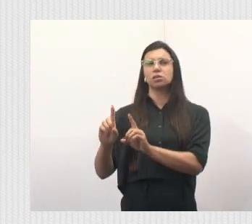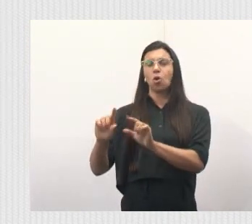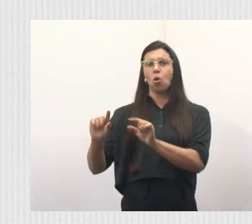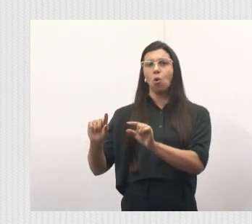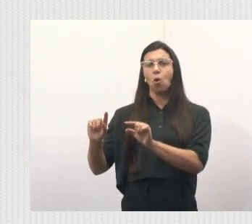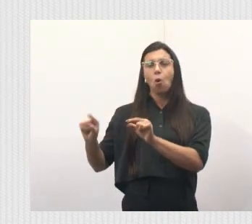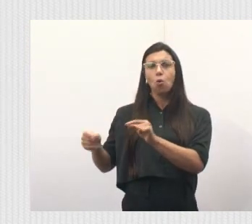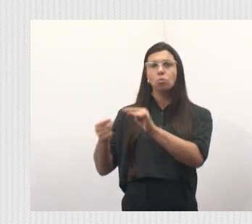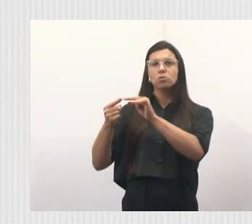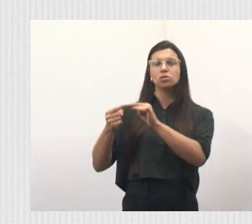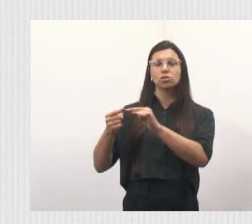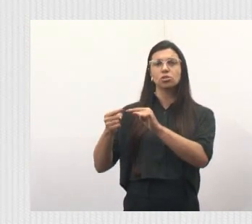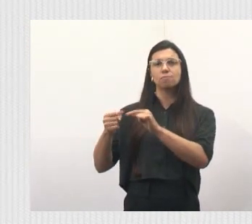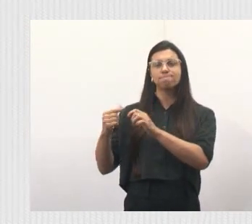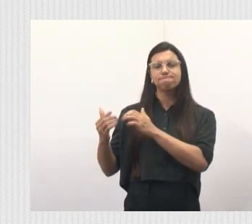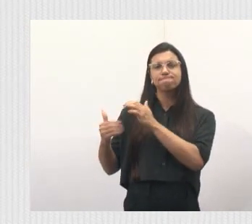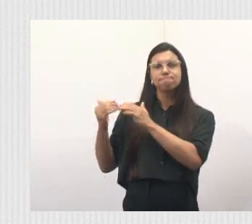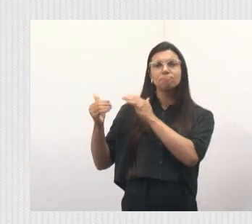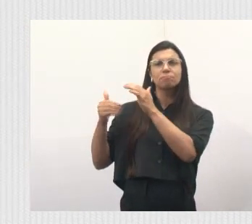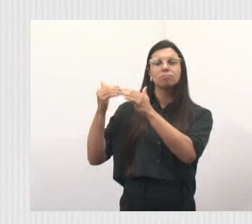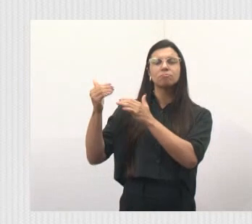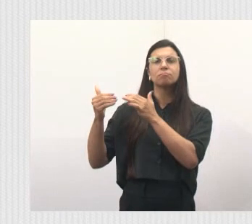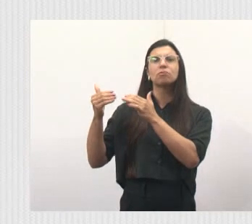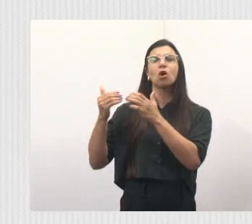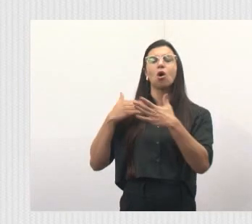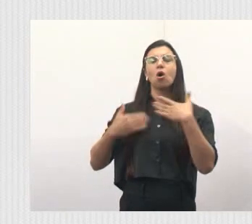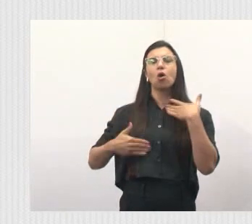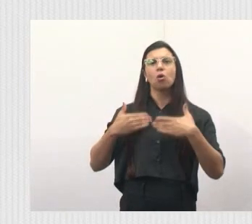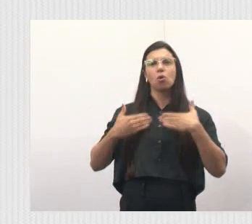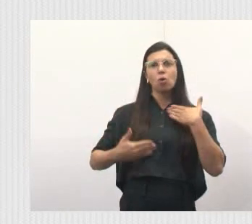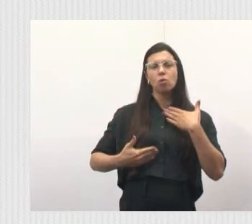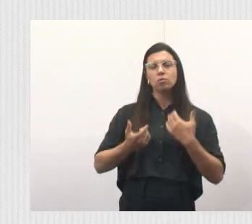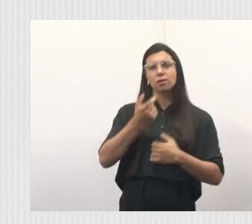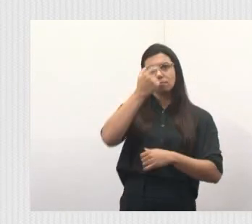objetivo de desenvolver seu potencial físico e psicossocial.